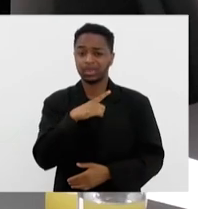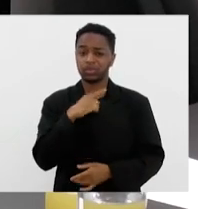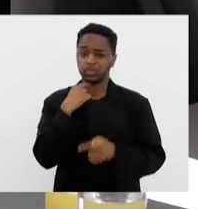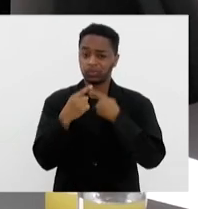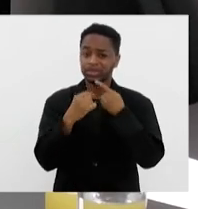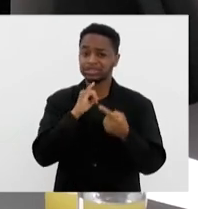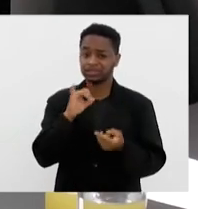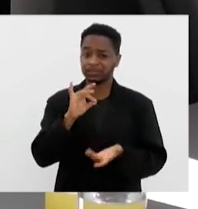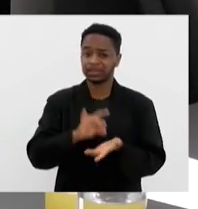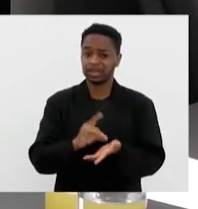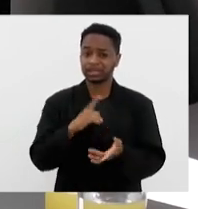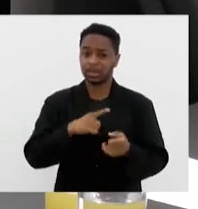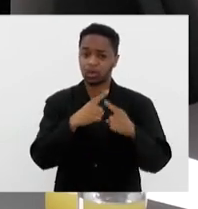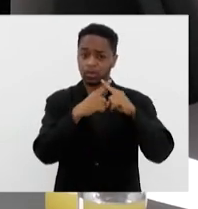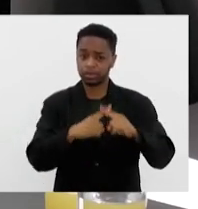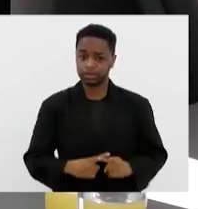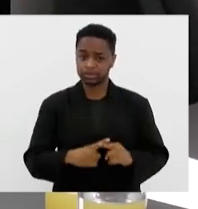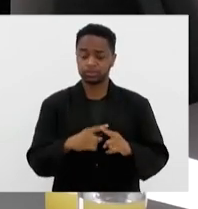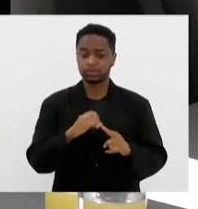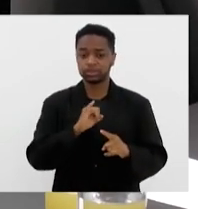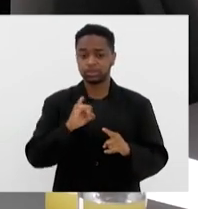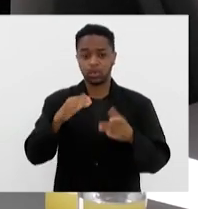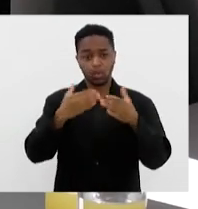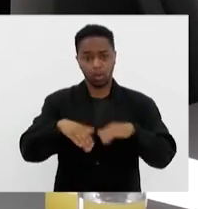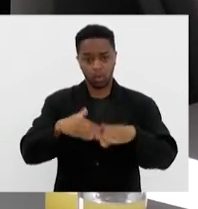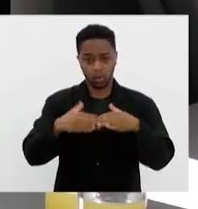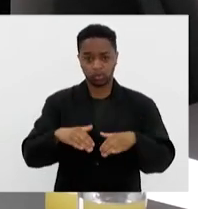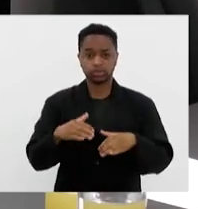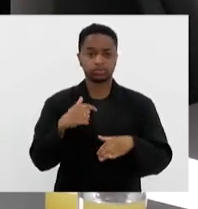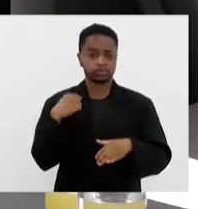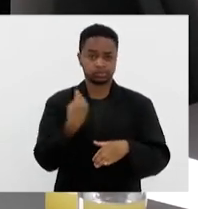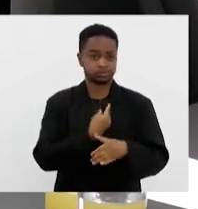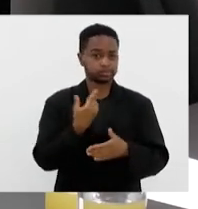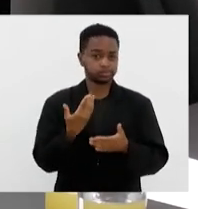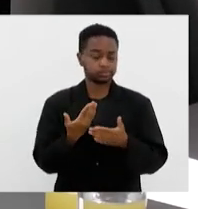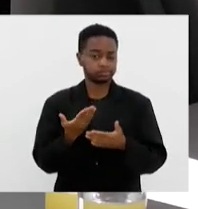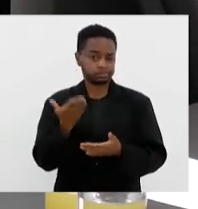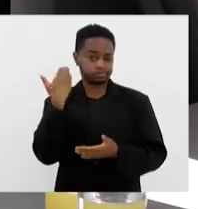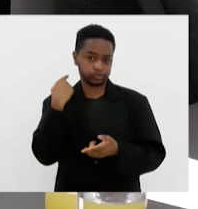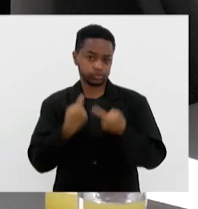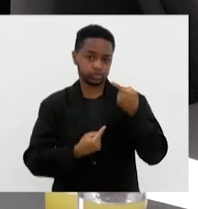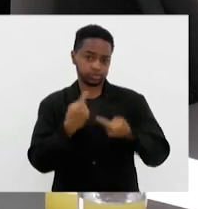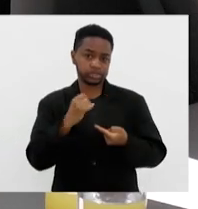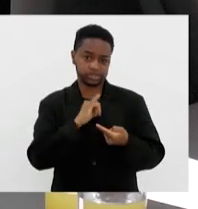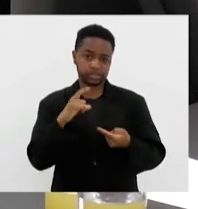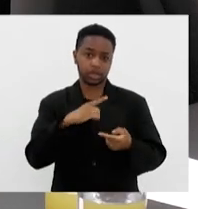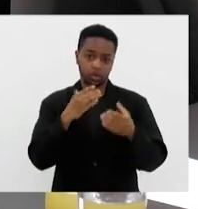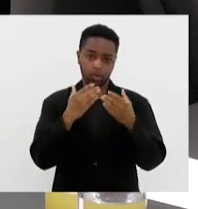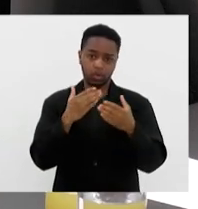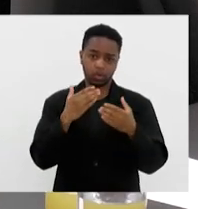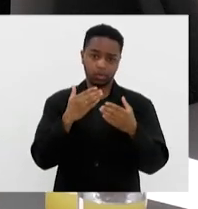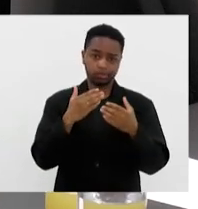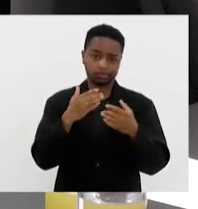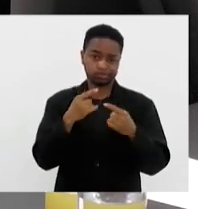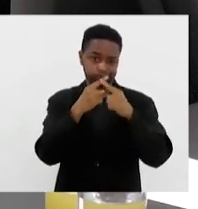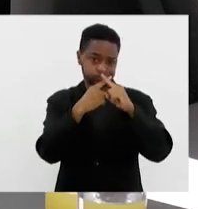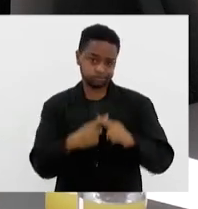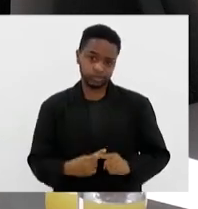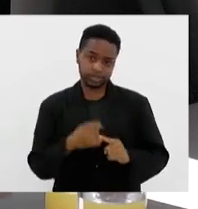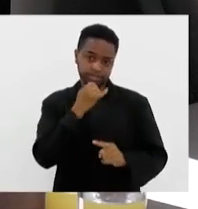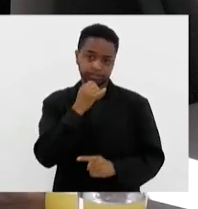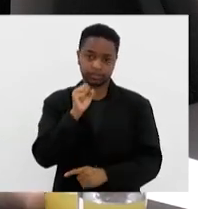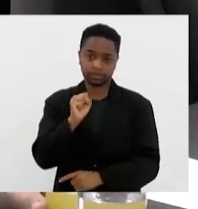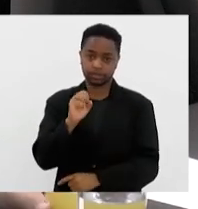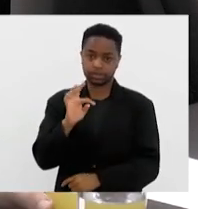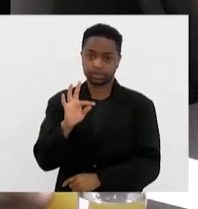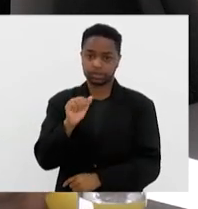fato, essa competição e concurso público, é matéria que a gente se debruçou muito na última legislatura, se há essa competição direta. Vossa Excelência, nas provas, nos staffs, por exemplo.